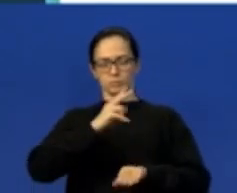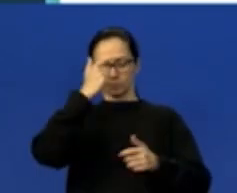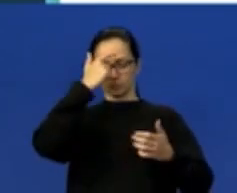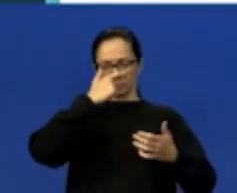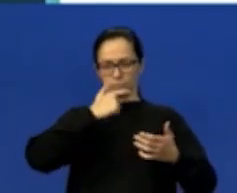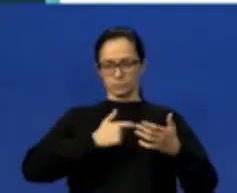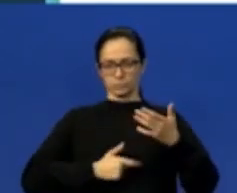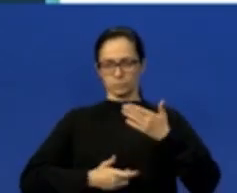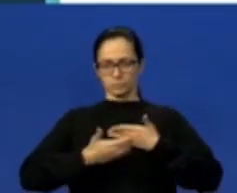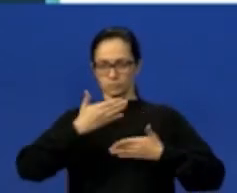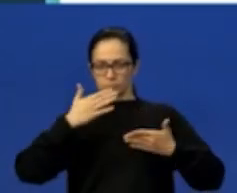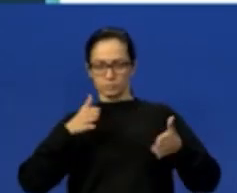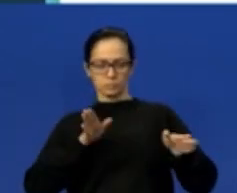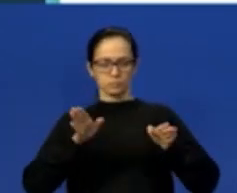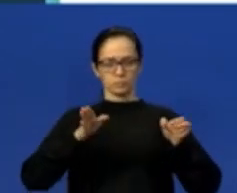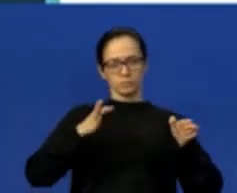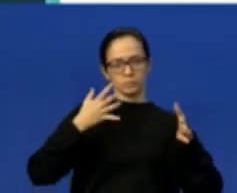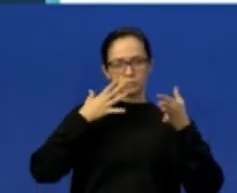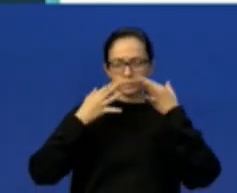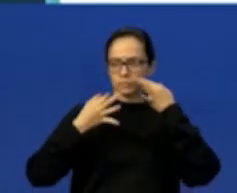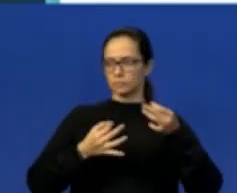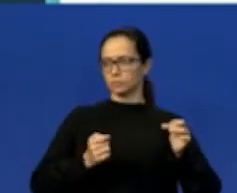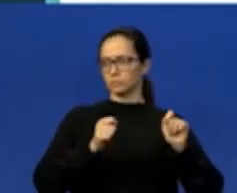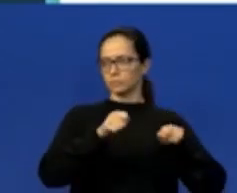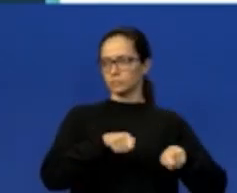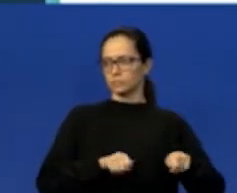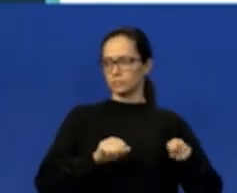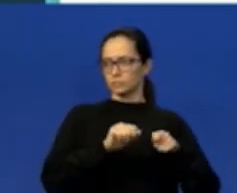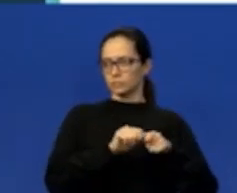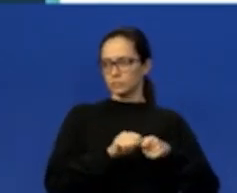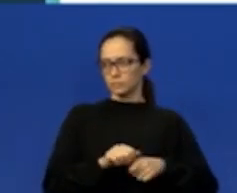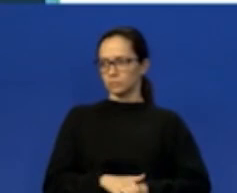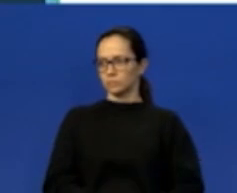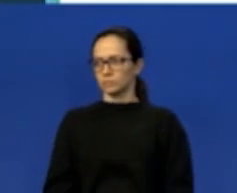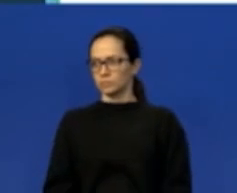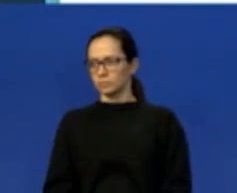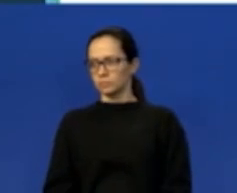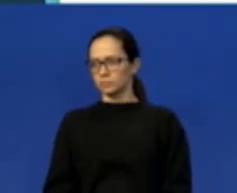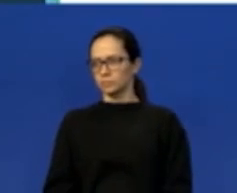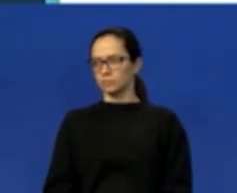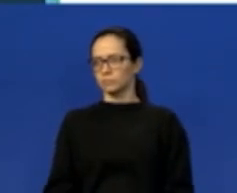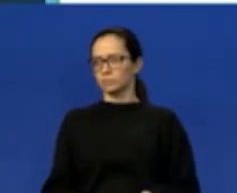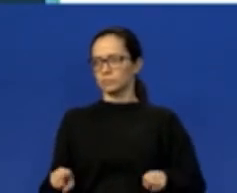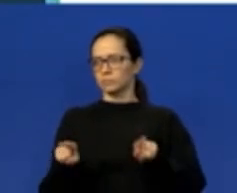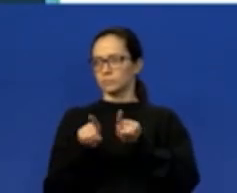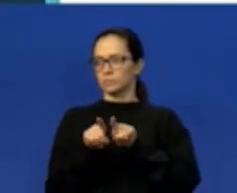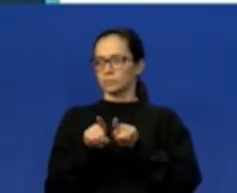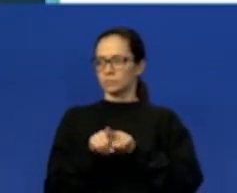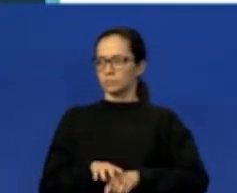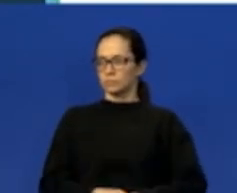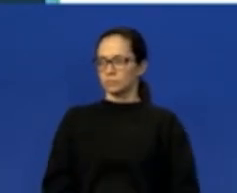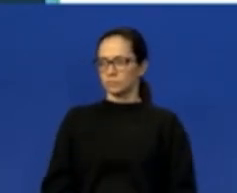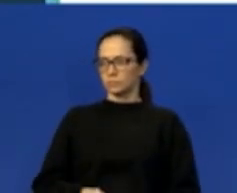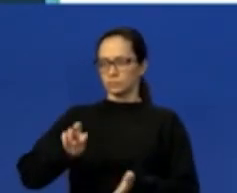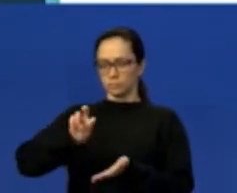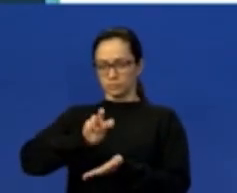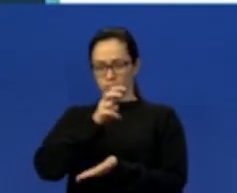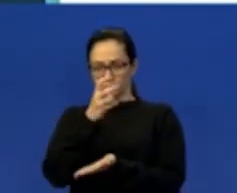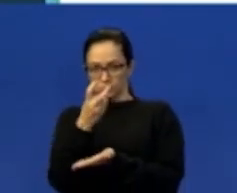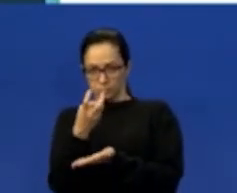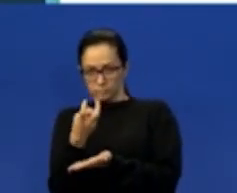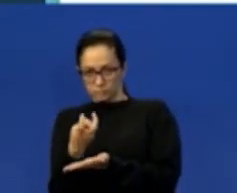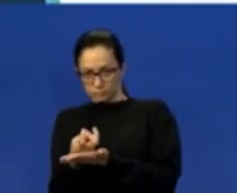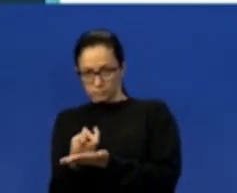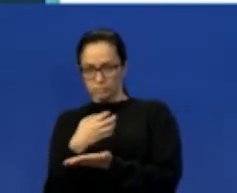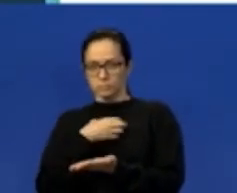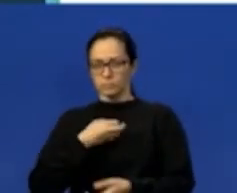então aumenta bastante a sua noção espacial. Aqui nós temos o Aikido novamente, trabalhando as quedas controladas e